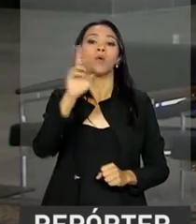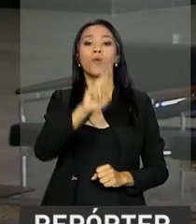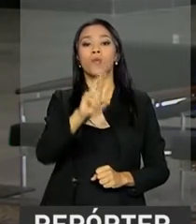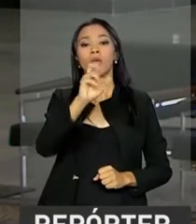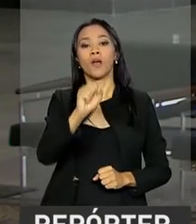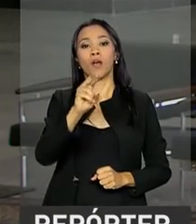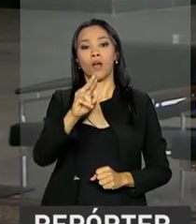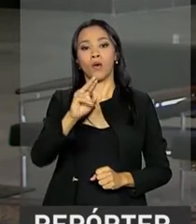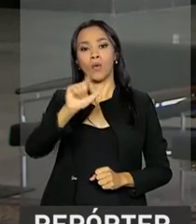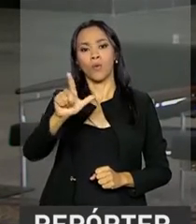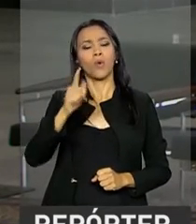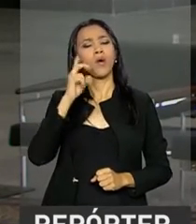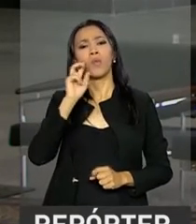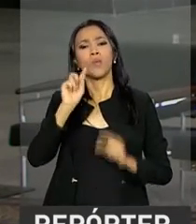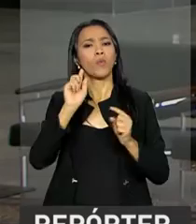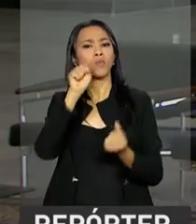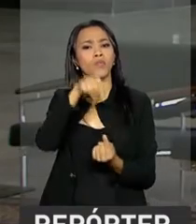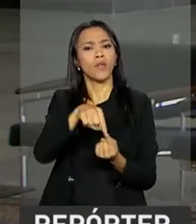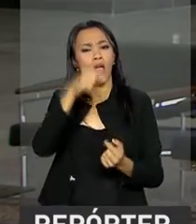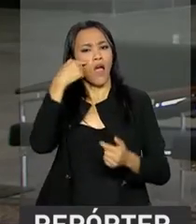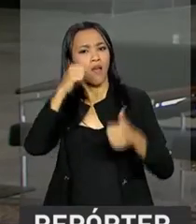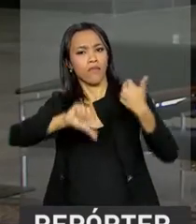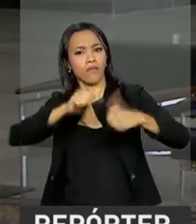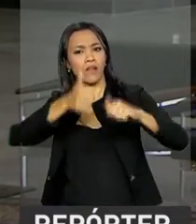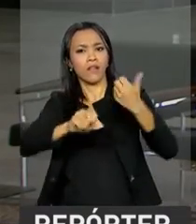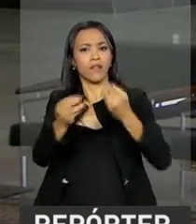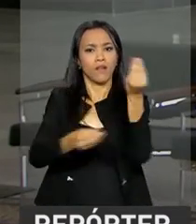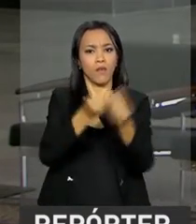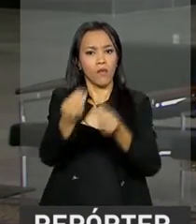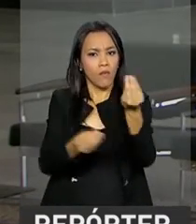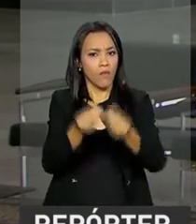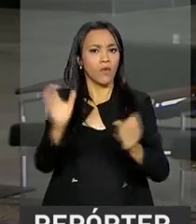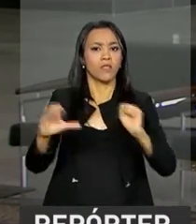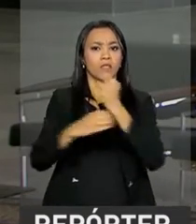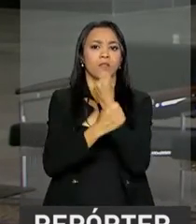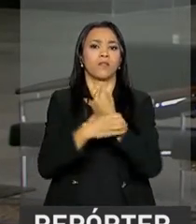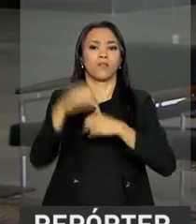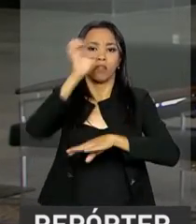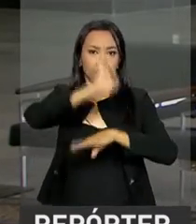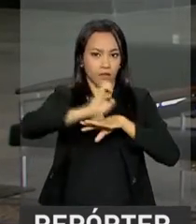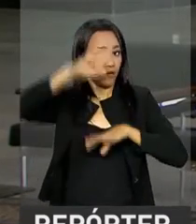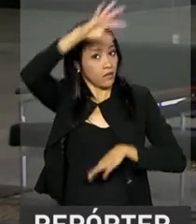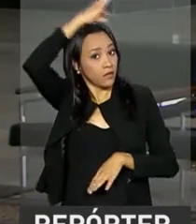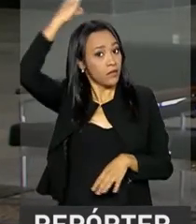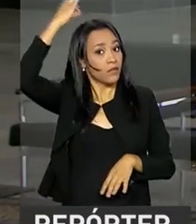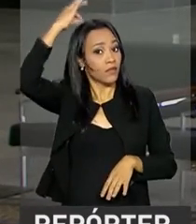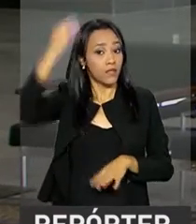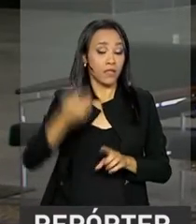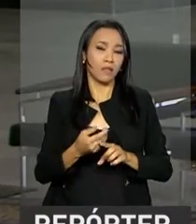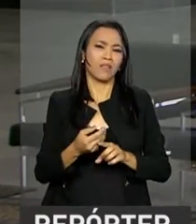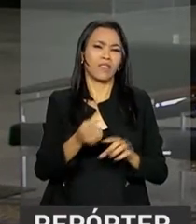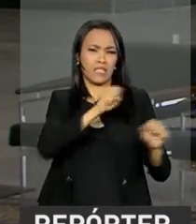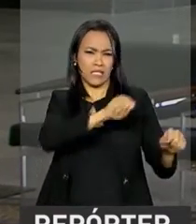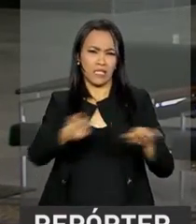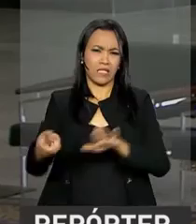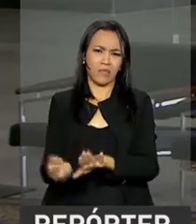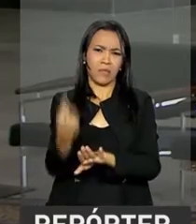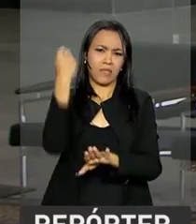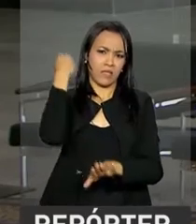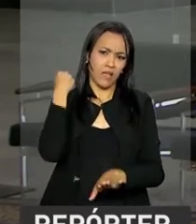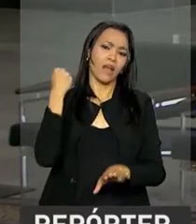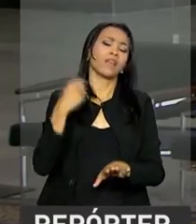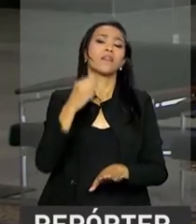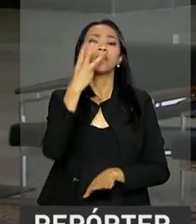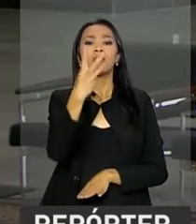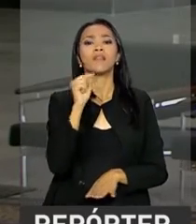avaliar o restabelecimento da segurança pública no estado do espírito santo desde a semana passada três mil e cem